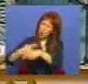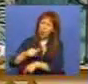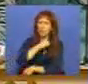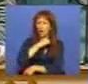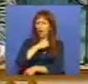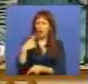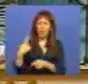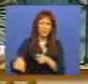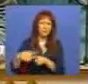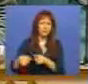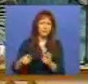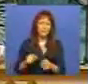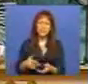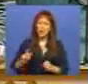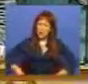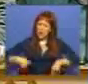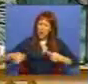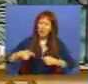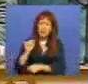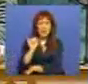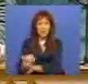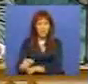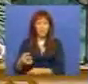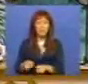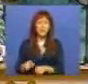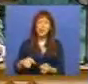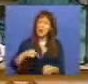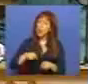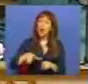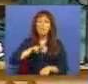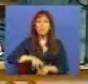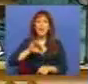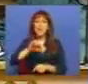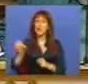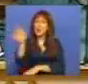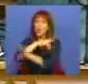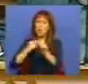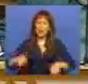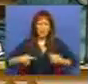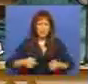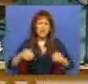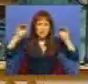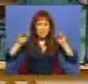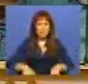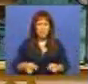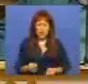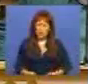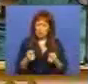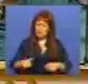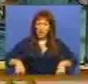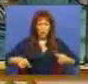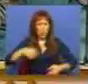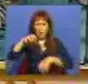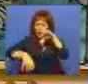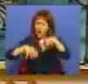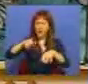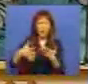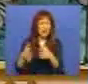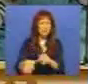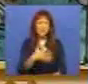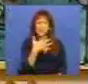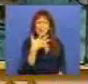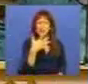o arrendamento e a reabilitação. Somos o país da Europa que menos reabilita. O investimento em reabilitação urbana é de cerca